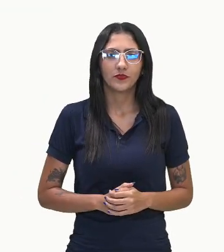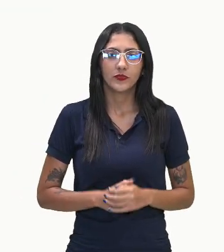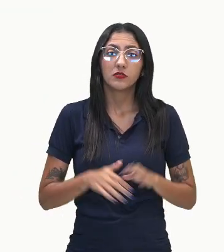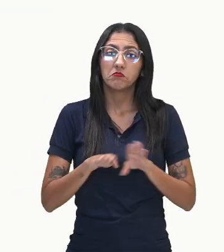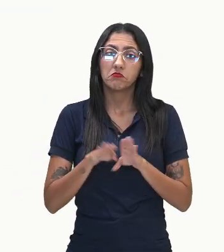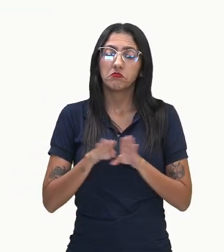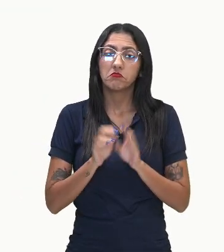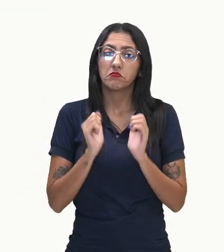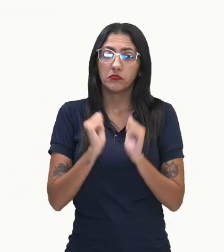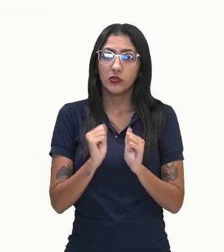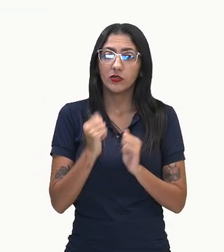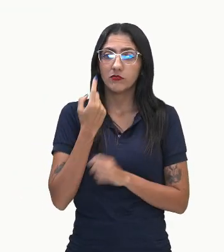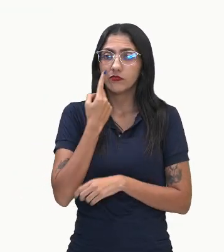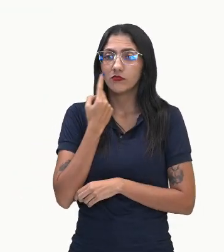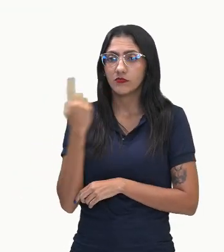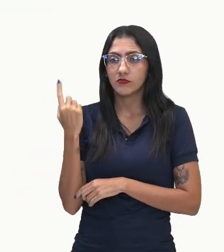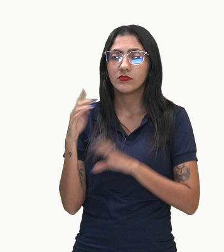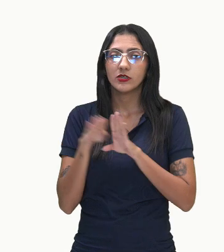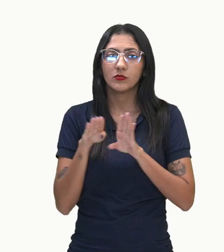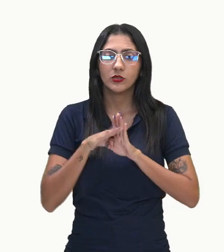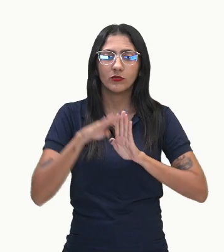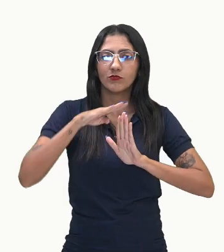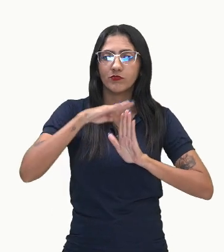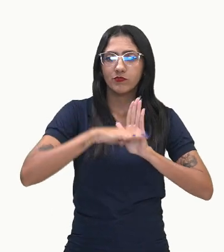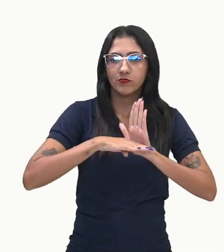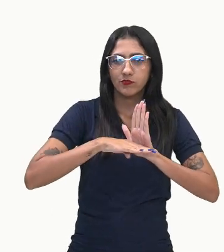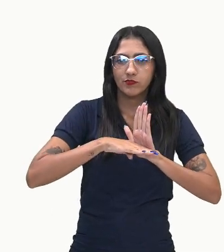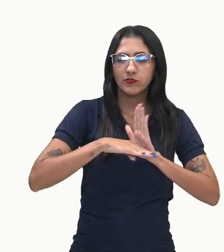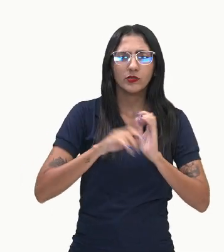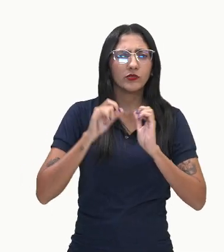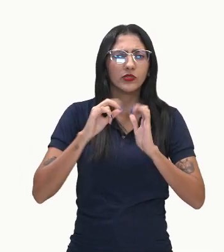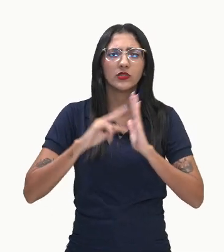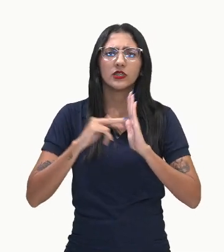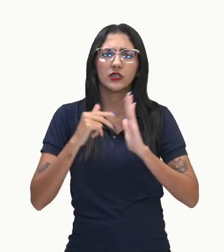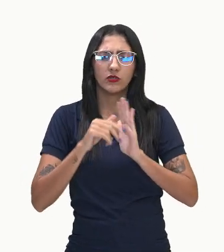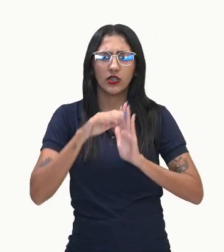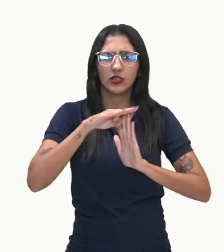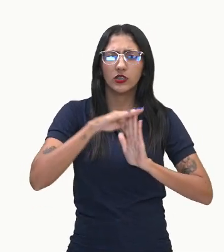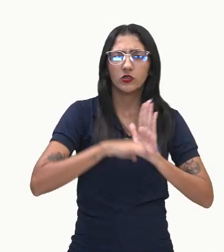posso trabalhar a questão do desconto. O que será o desconto? É o